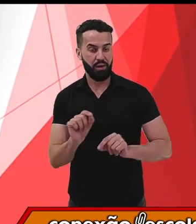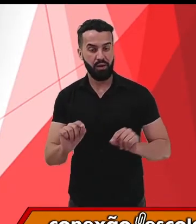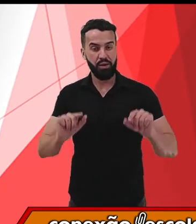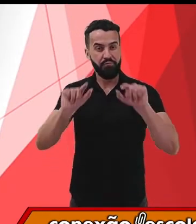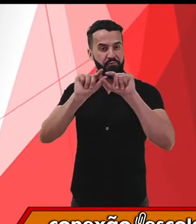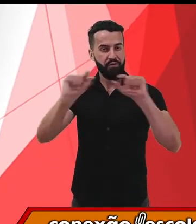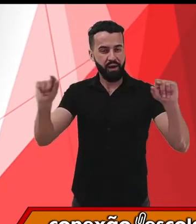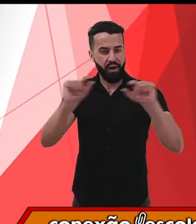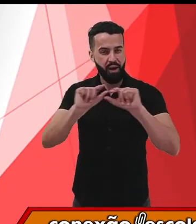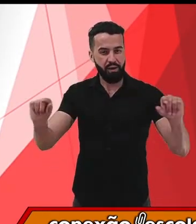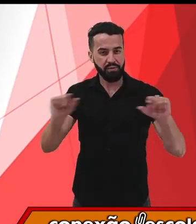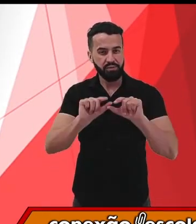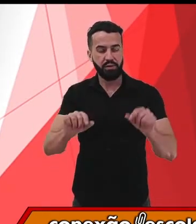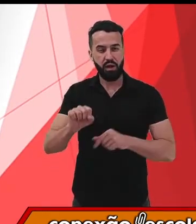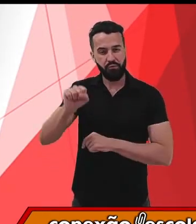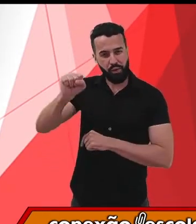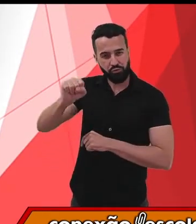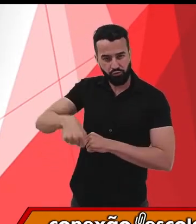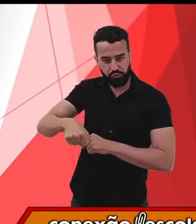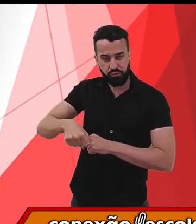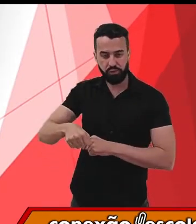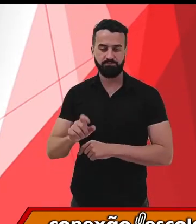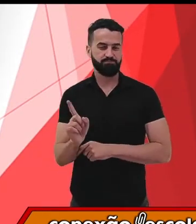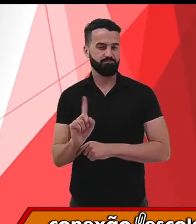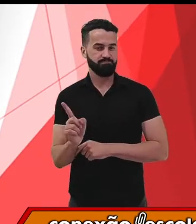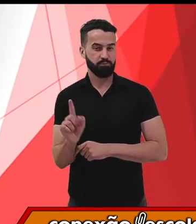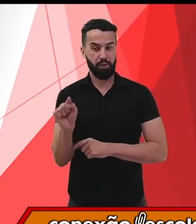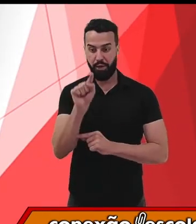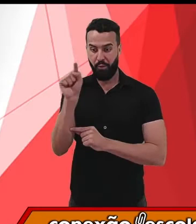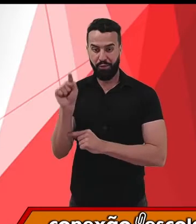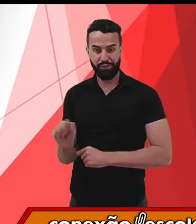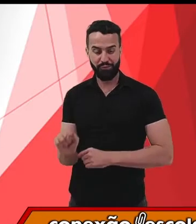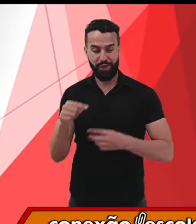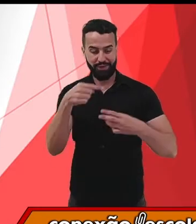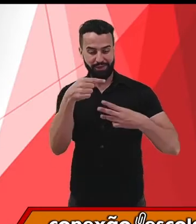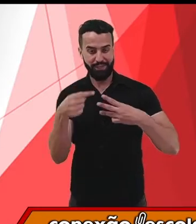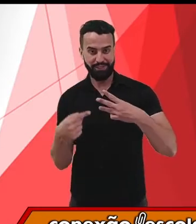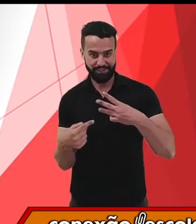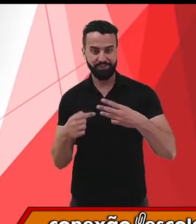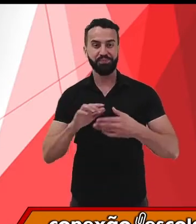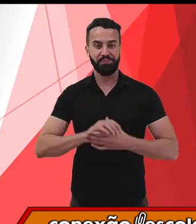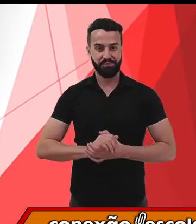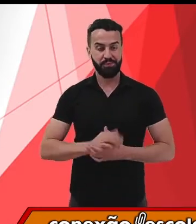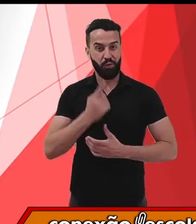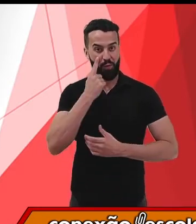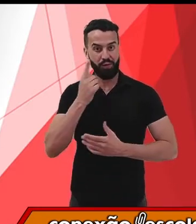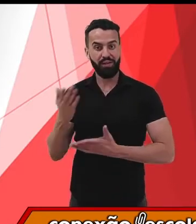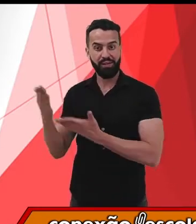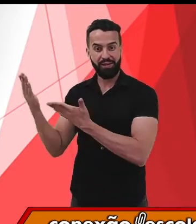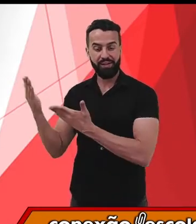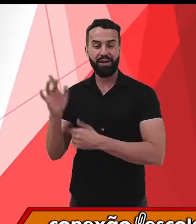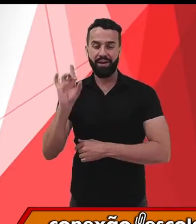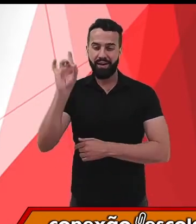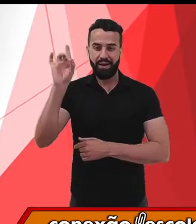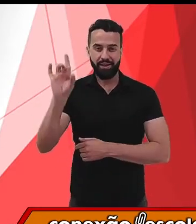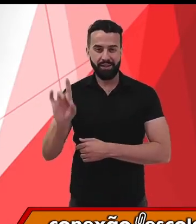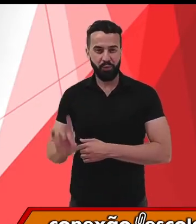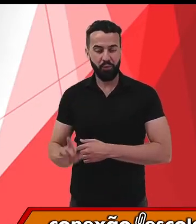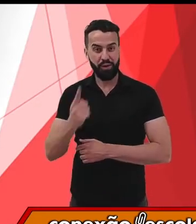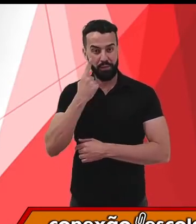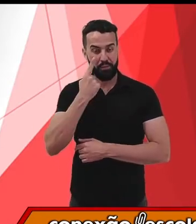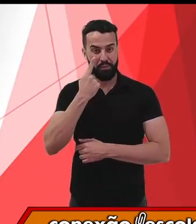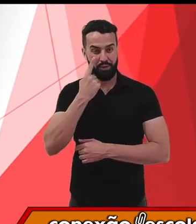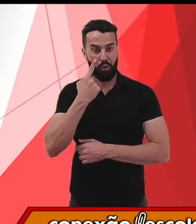frases afirmativas, negativas, interrogativas. As frases afirmativas eu já deixei para vocês aí em cada uma dessas imagens, mas